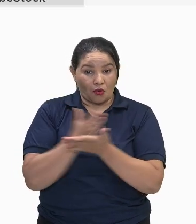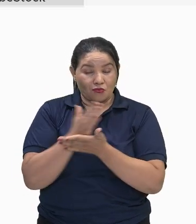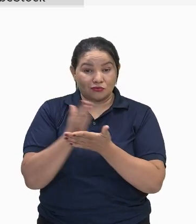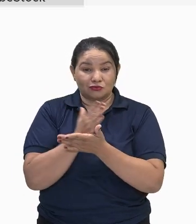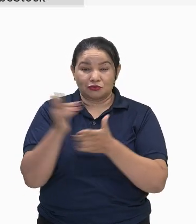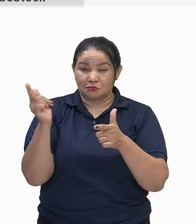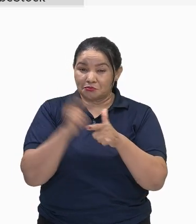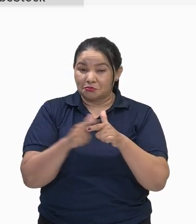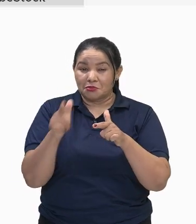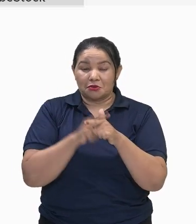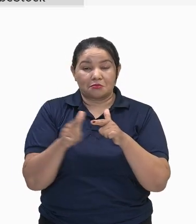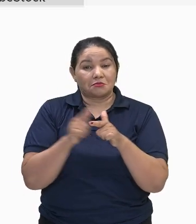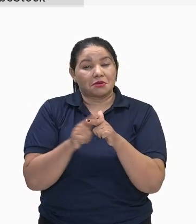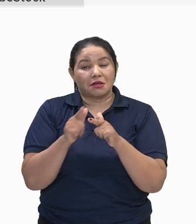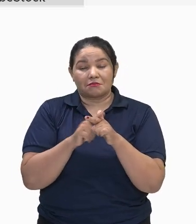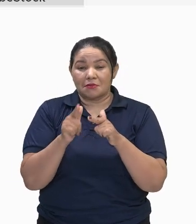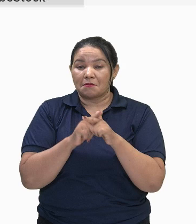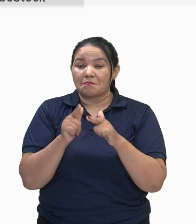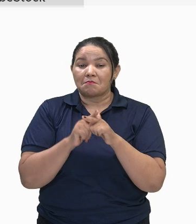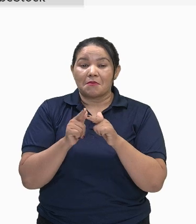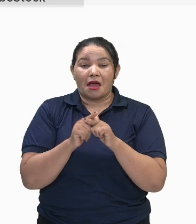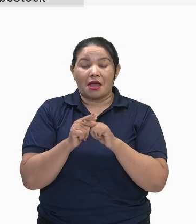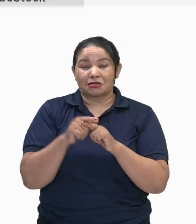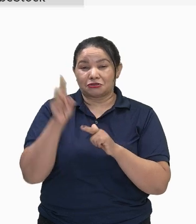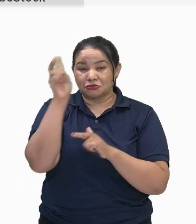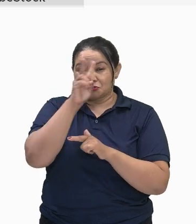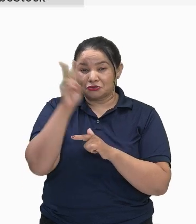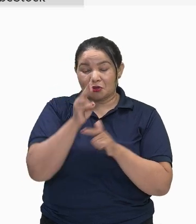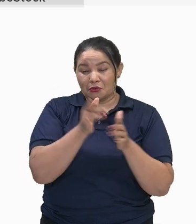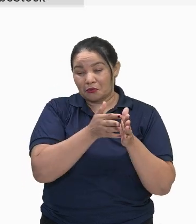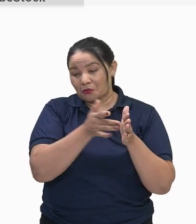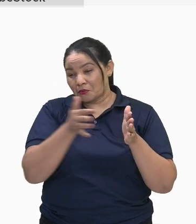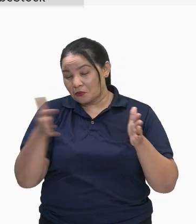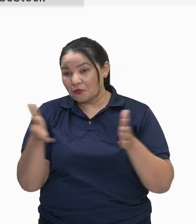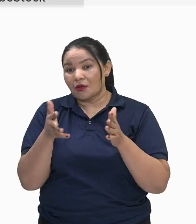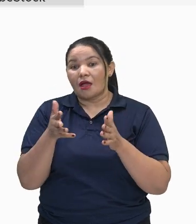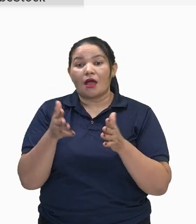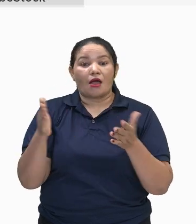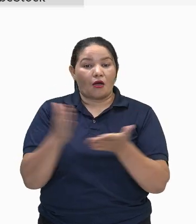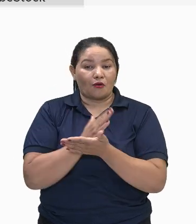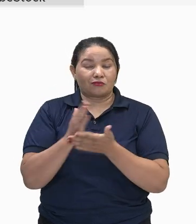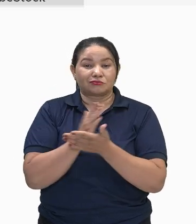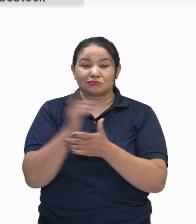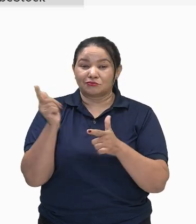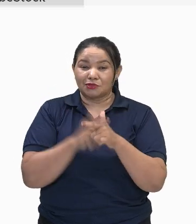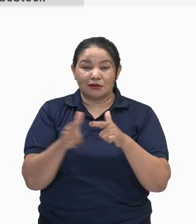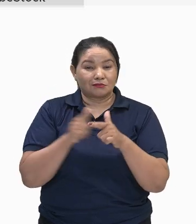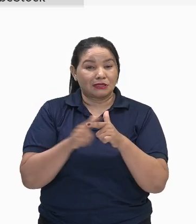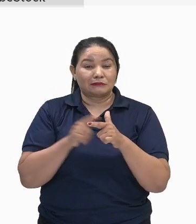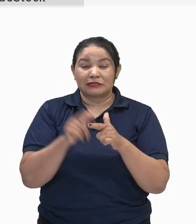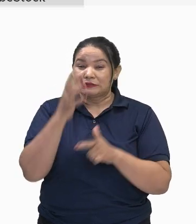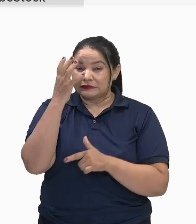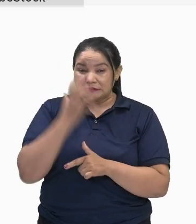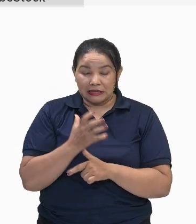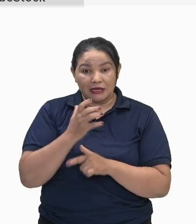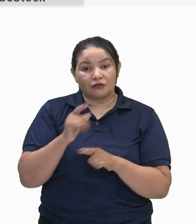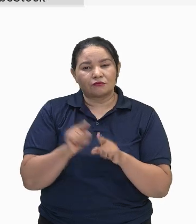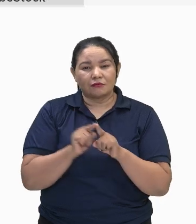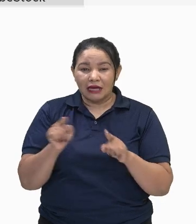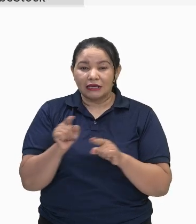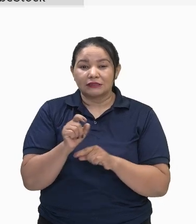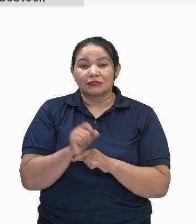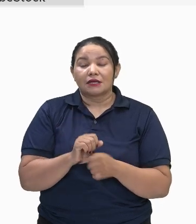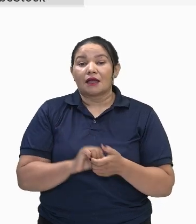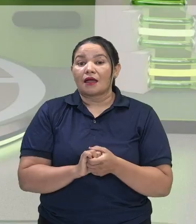acidentes que aconteceram ao longo da história, tá? E que eles foram muito graves realmente. Então, como é que pode, né, uma usina dessa